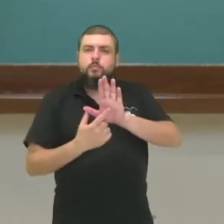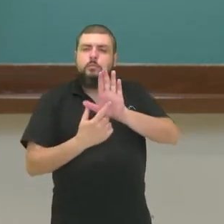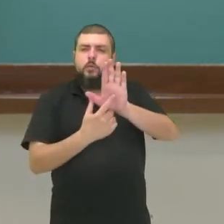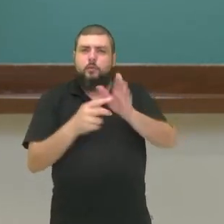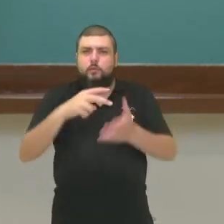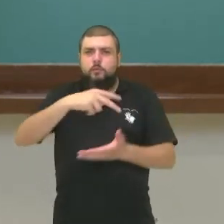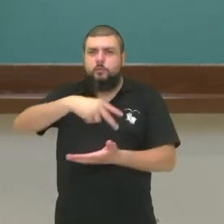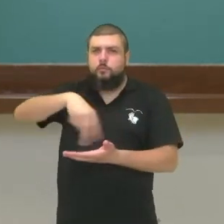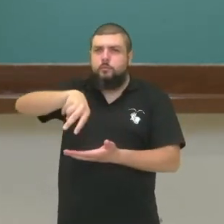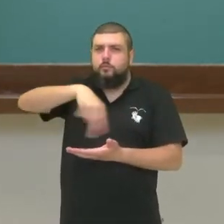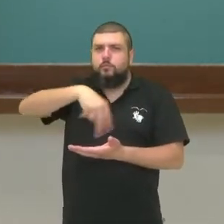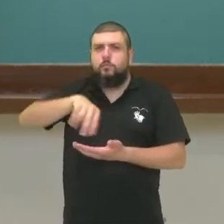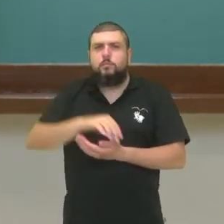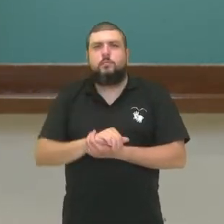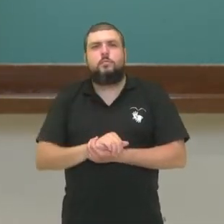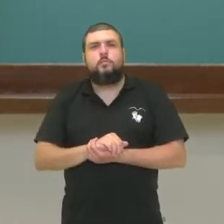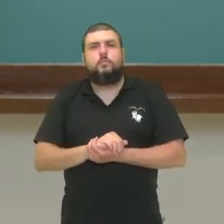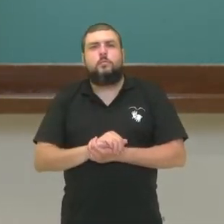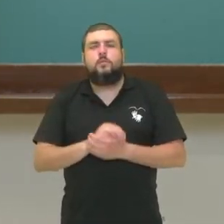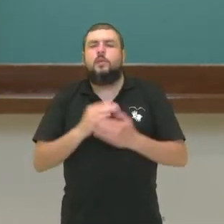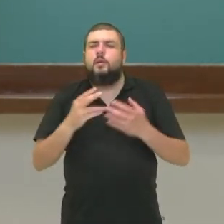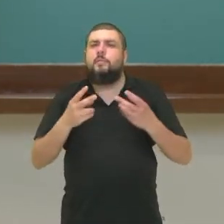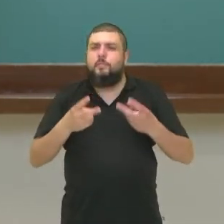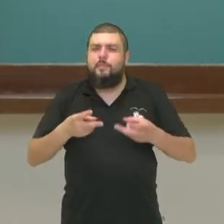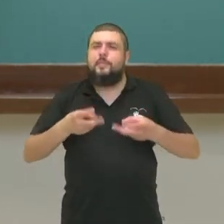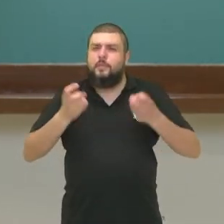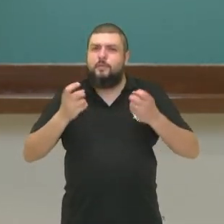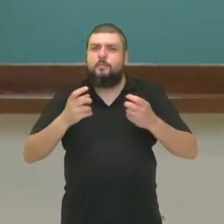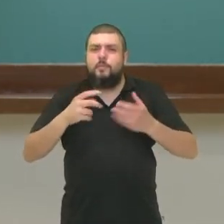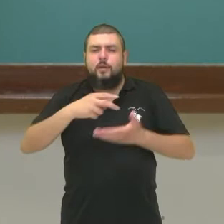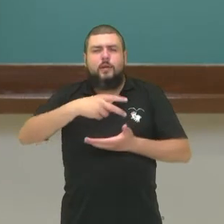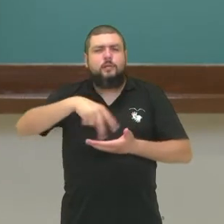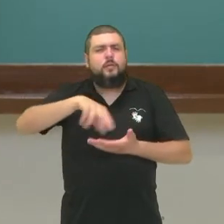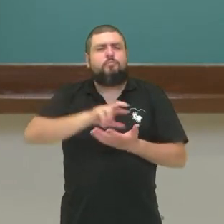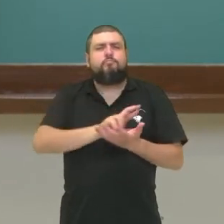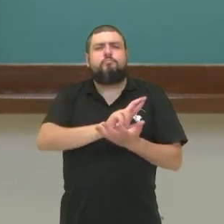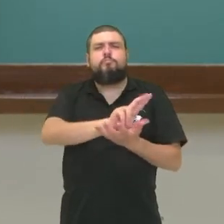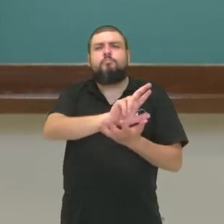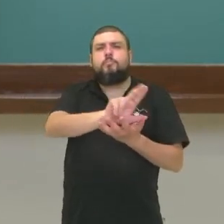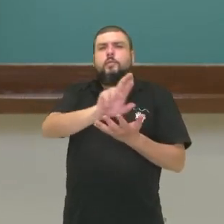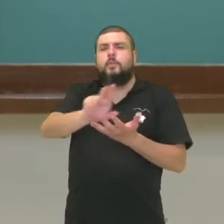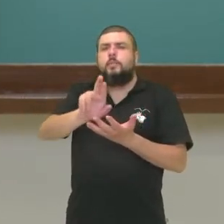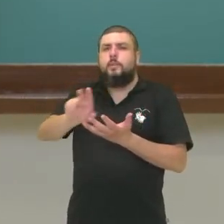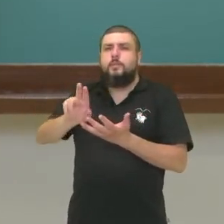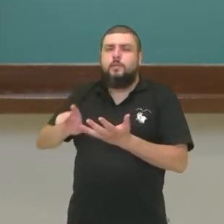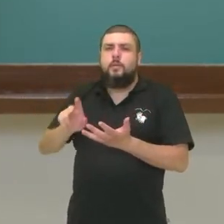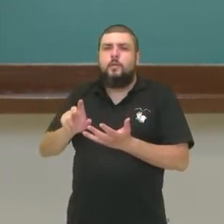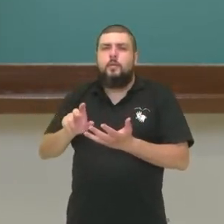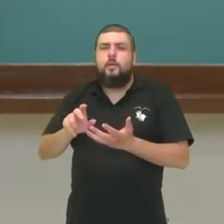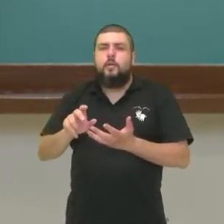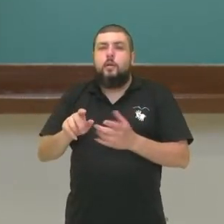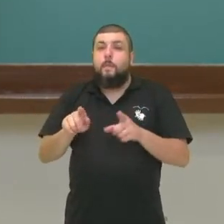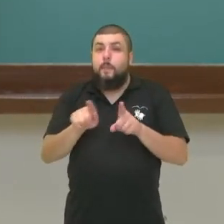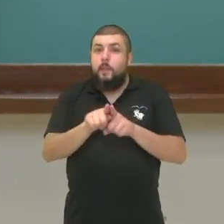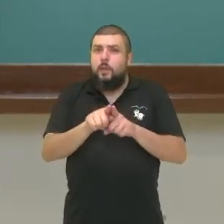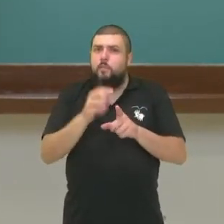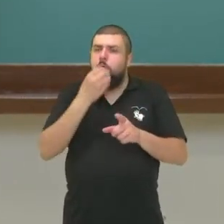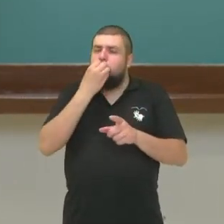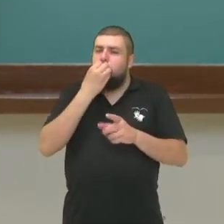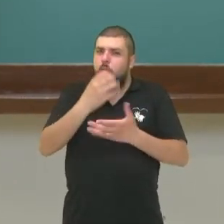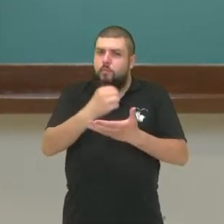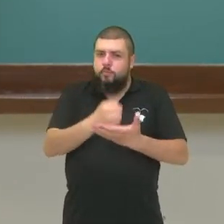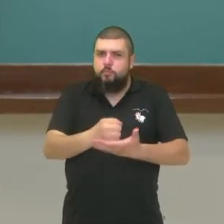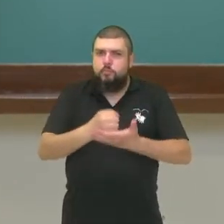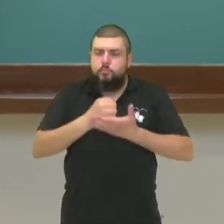Então percebe como a dança ela é muito versátil, além de ser um ótimo exercício físico, tá?